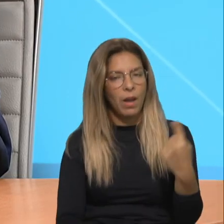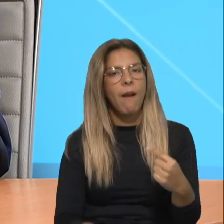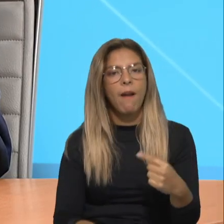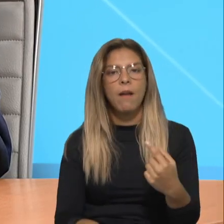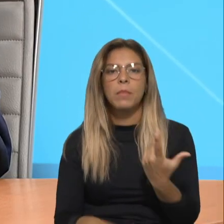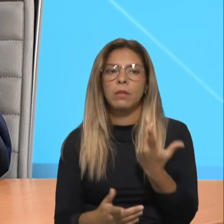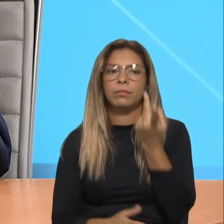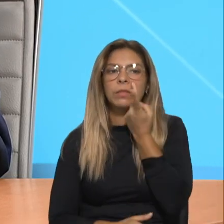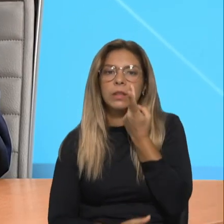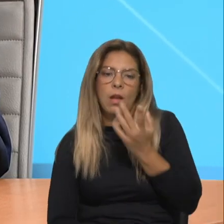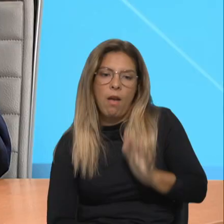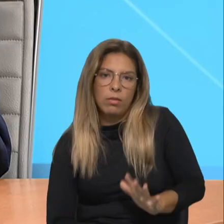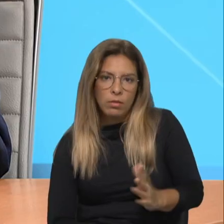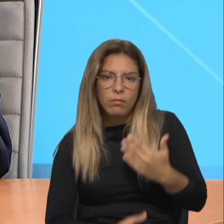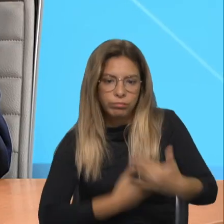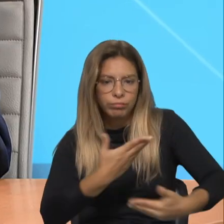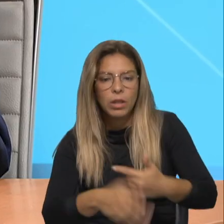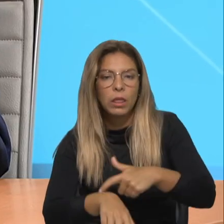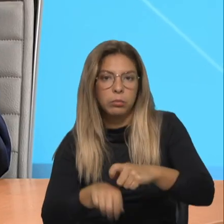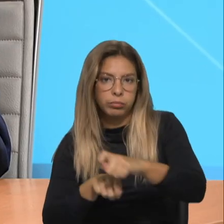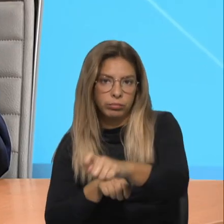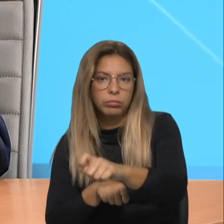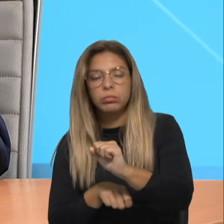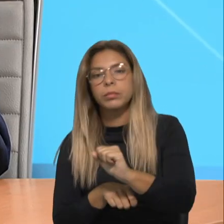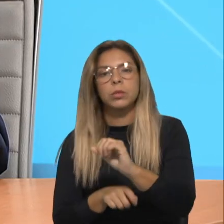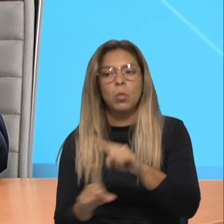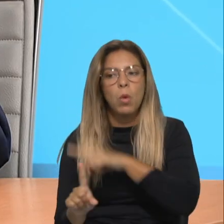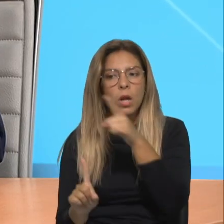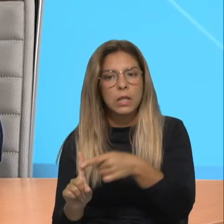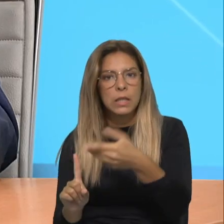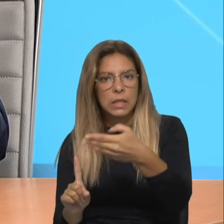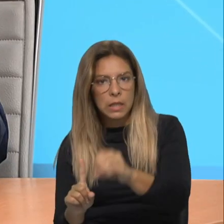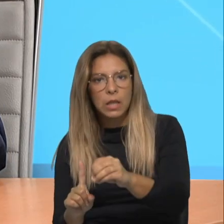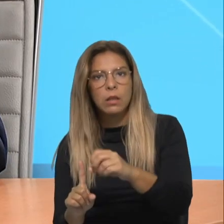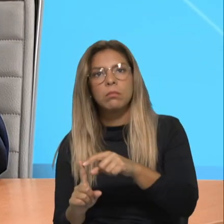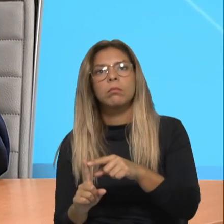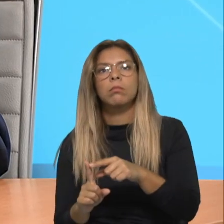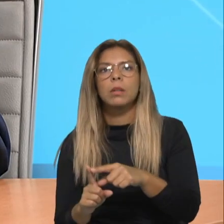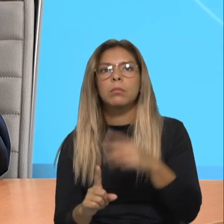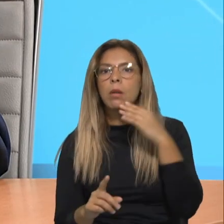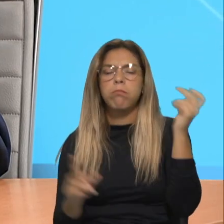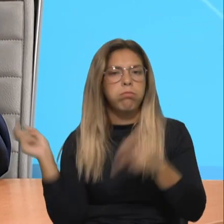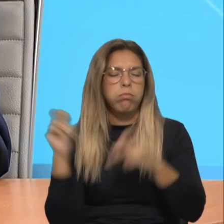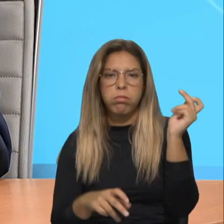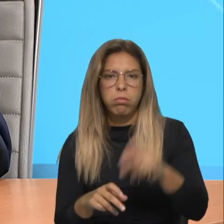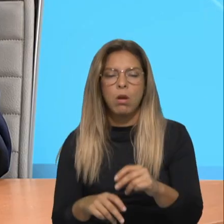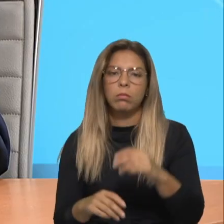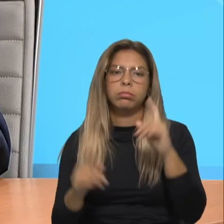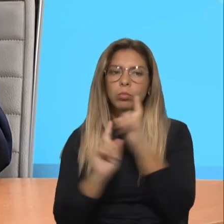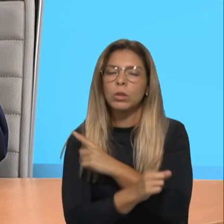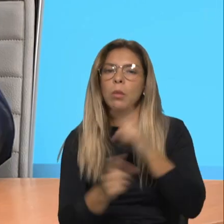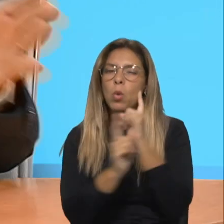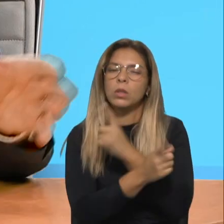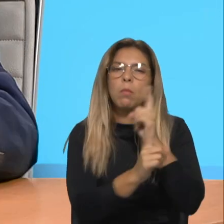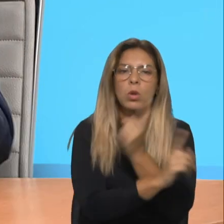vivemos hoje. É evidente que tivemos ali um período, ali à volta dos anos 70, foi quando entrou tudo pela Igreja dentro sob a perspectiva musical, e